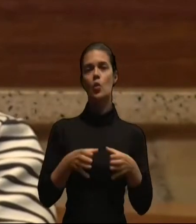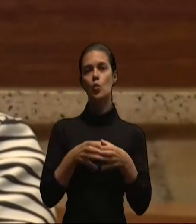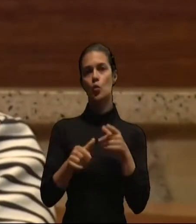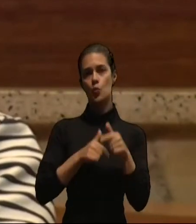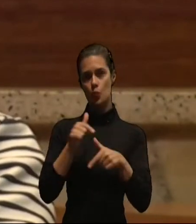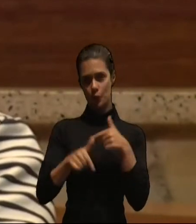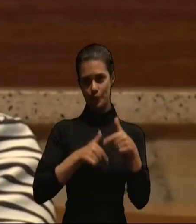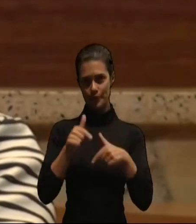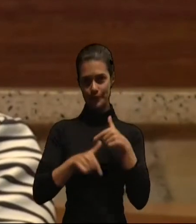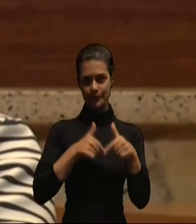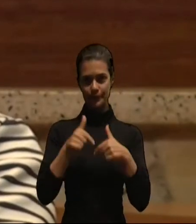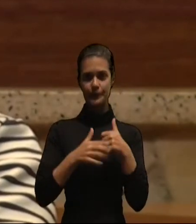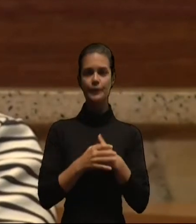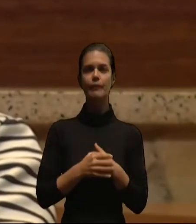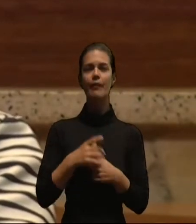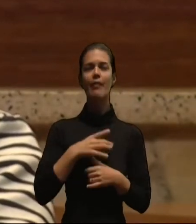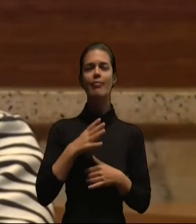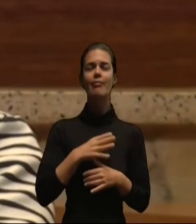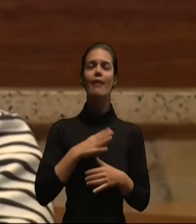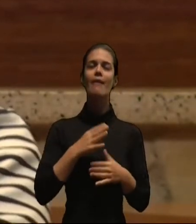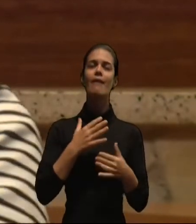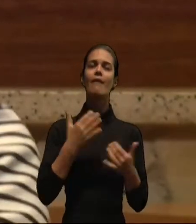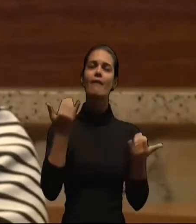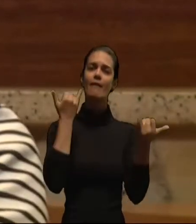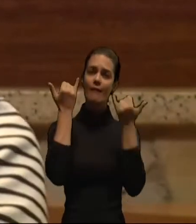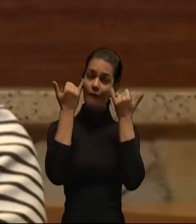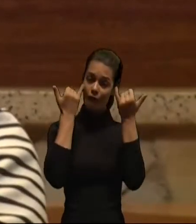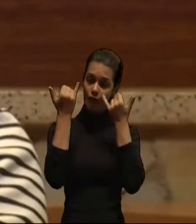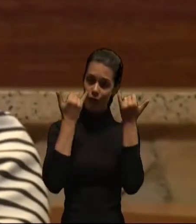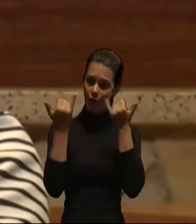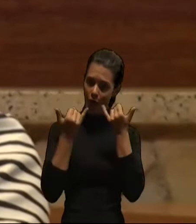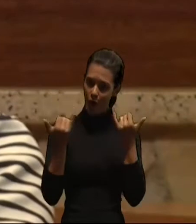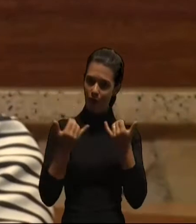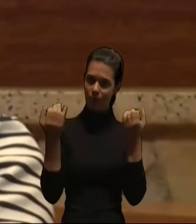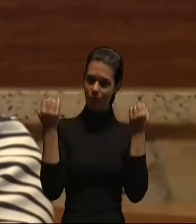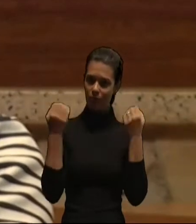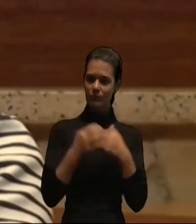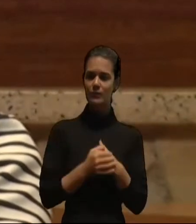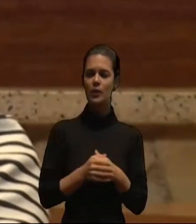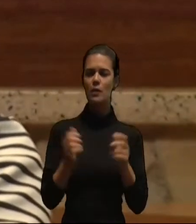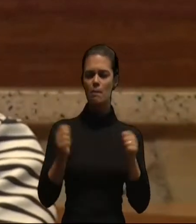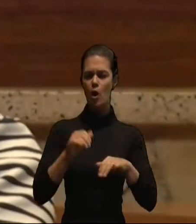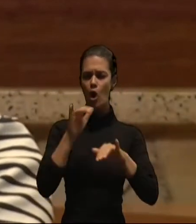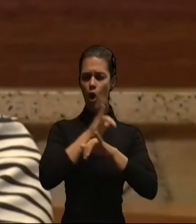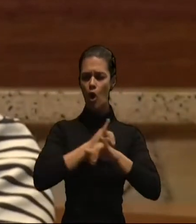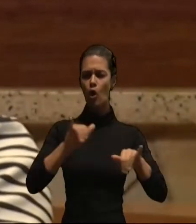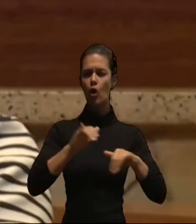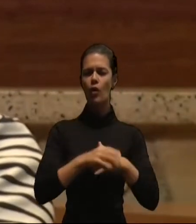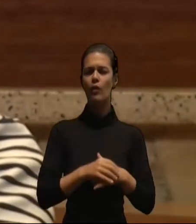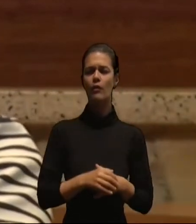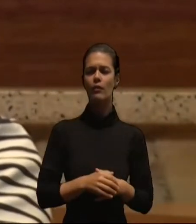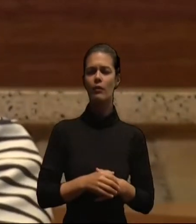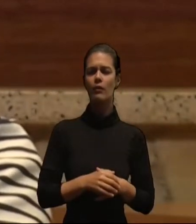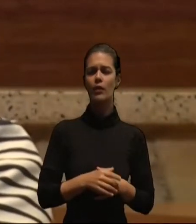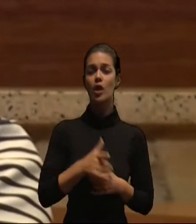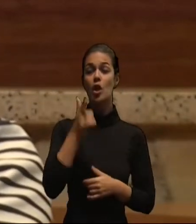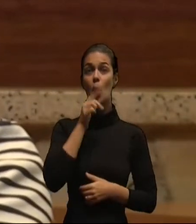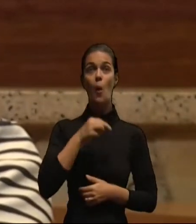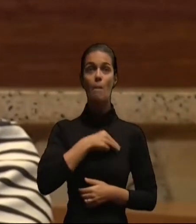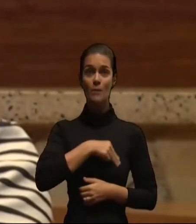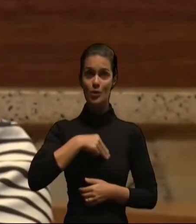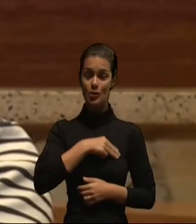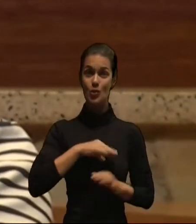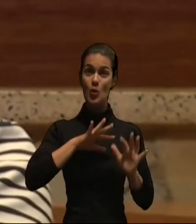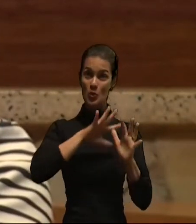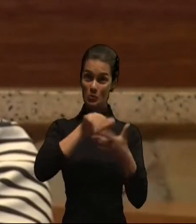e a gente troca informações. E desculpa, pastor, eu posso dar uma notícia? Nós alcançamos o alvo de missões